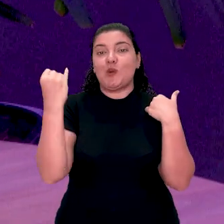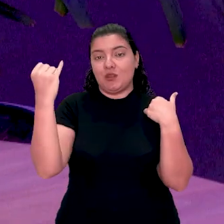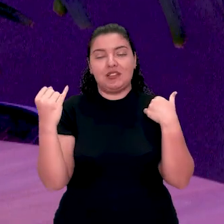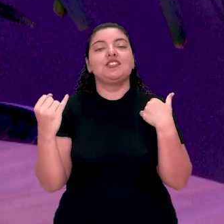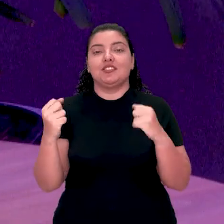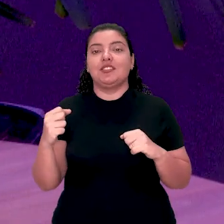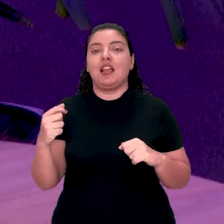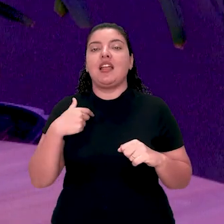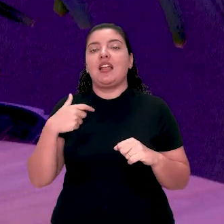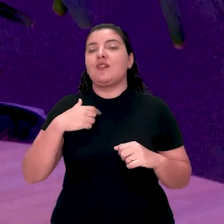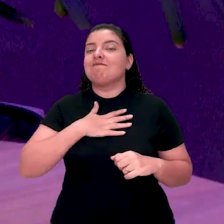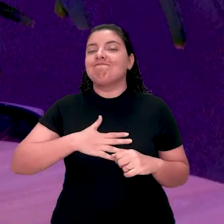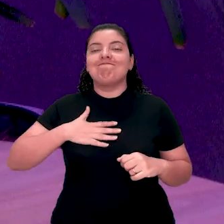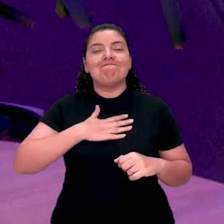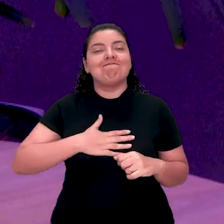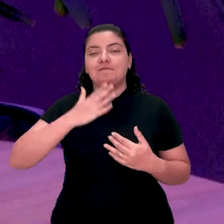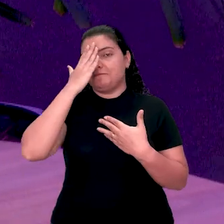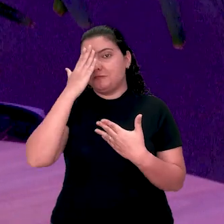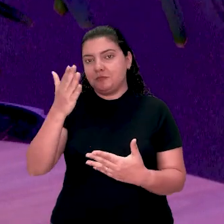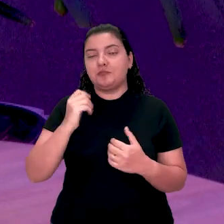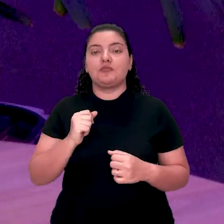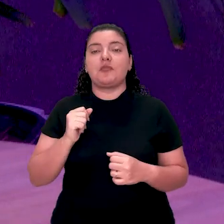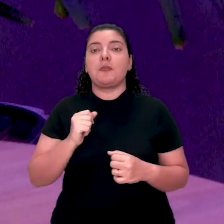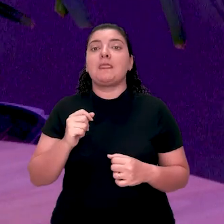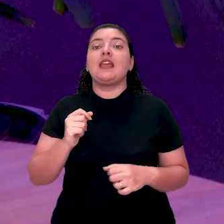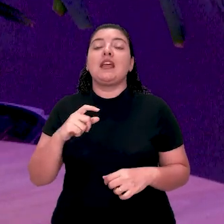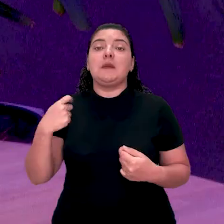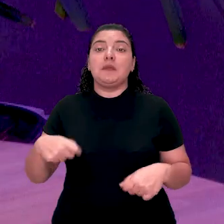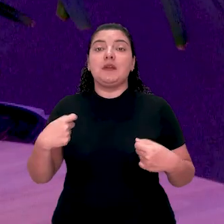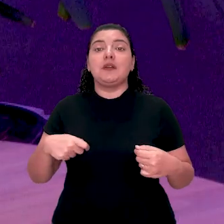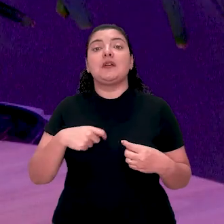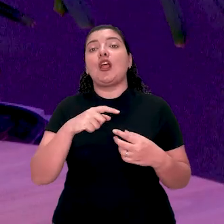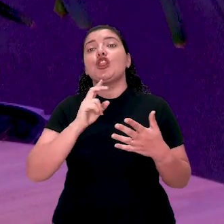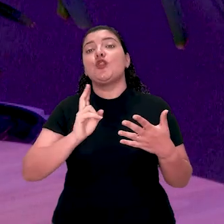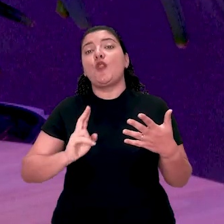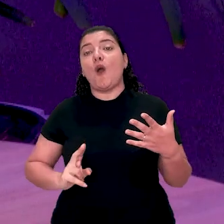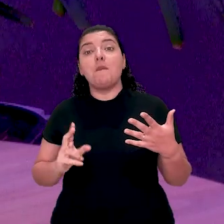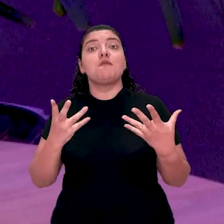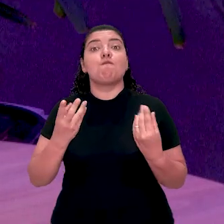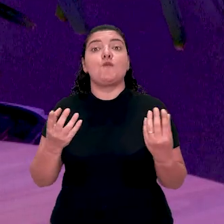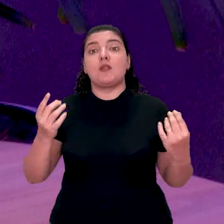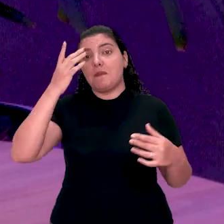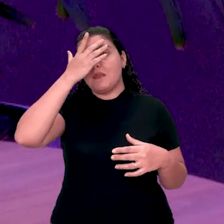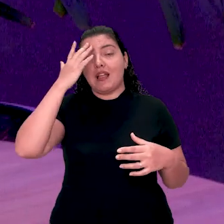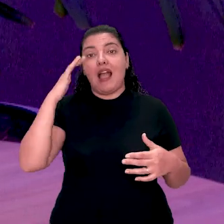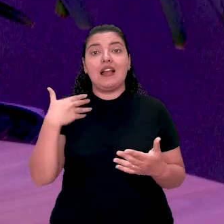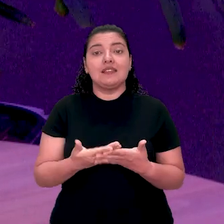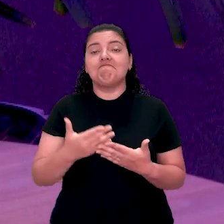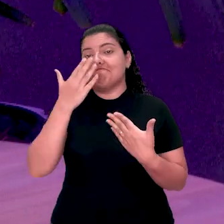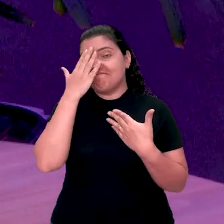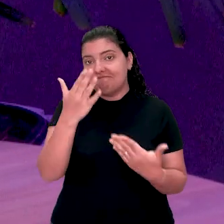vida. Então, eu sou muito grata a ela, como também não posso nem ser perversa e não citar outros nomes, porque eu tenho muitas pessoas a quem eu